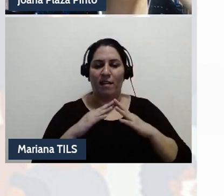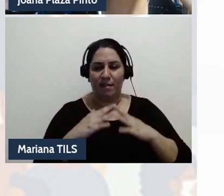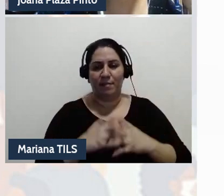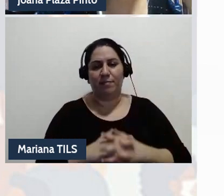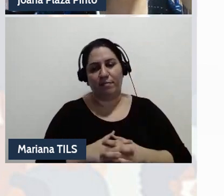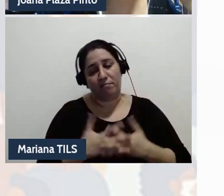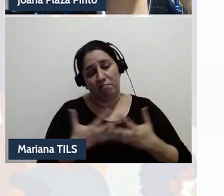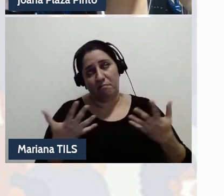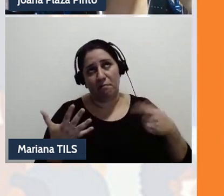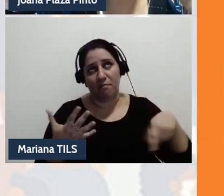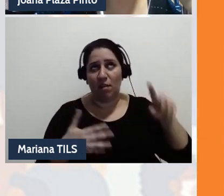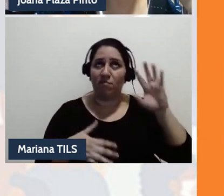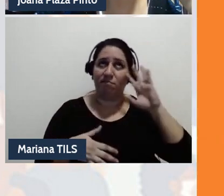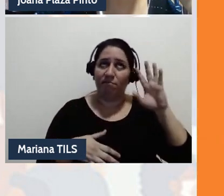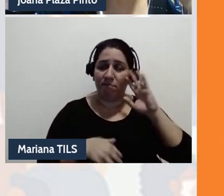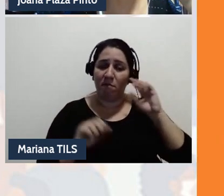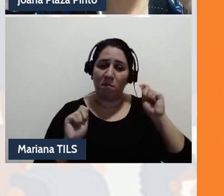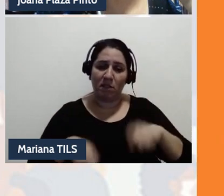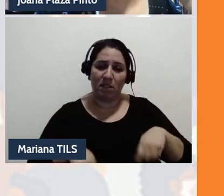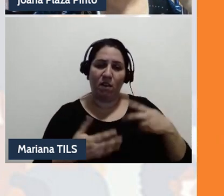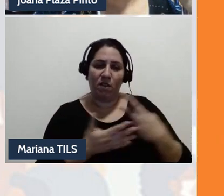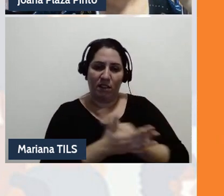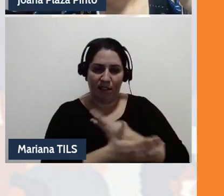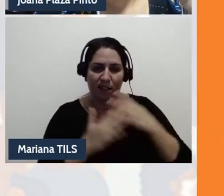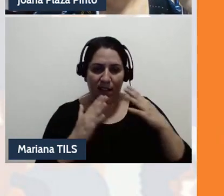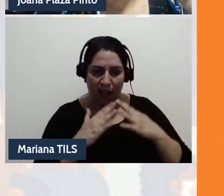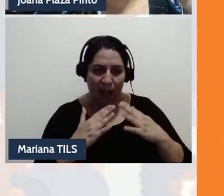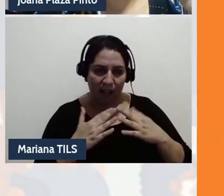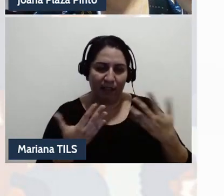de se esperar naquele contexto pandêmico, né?